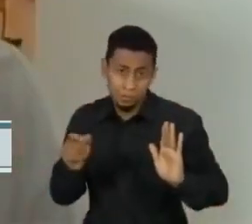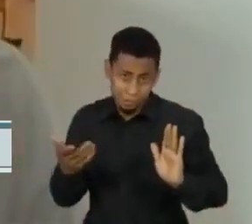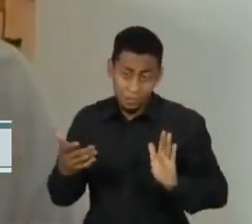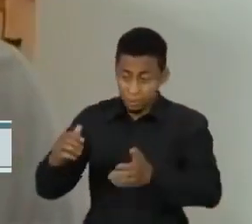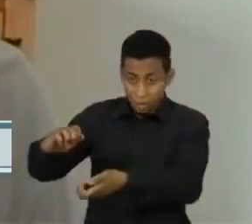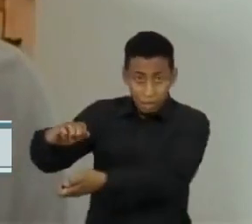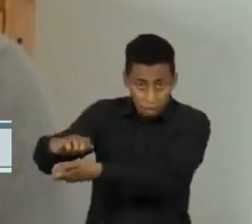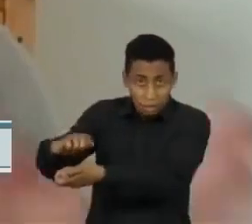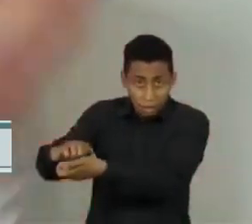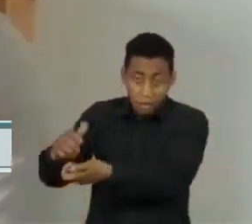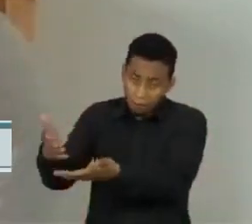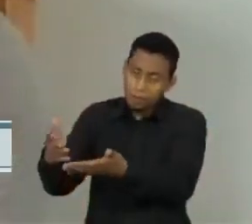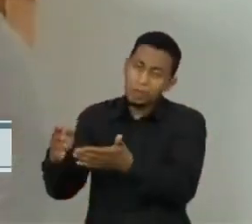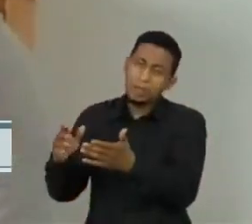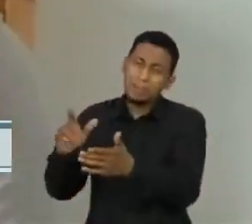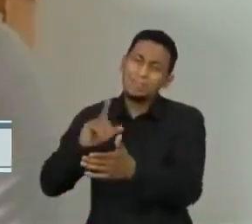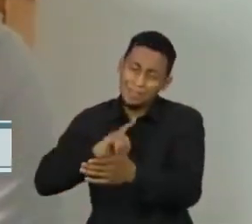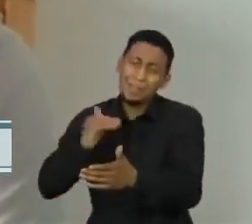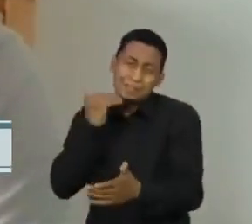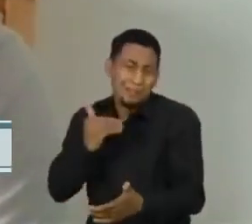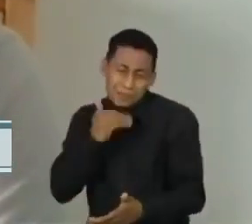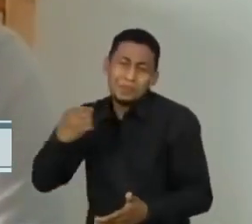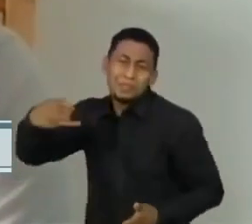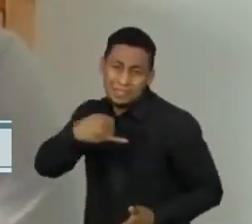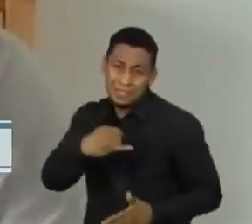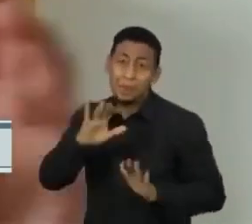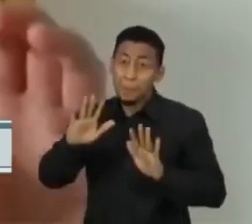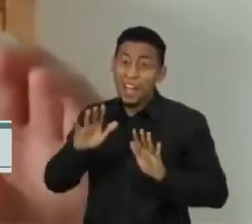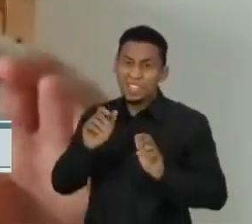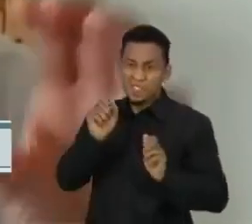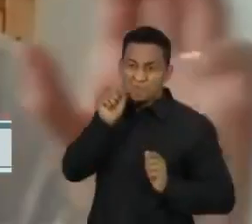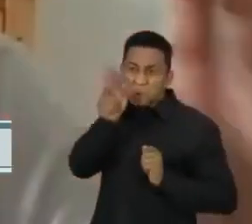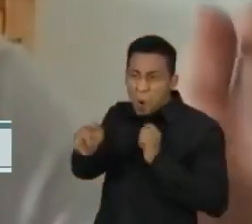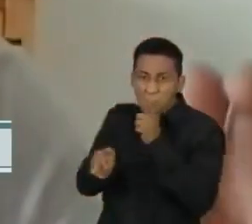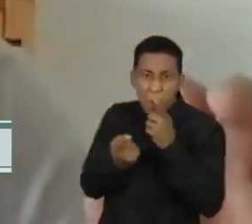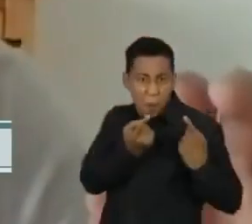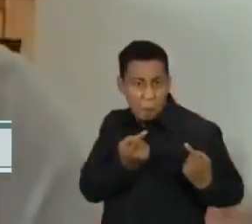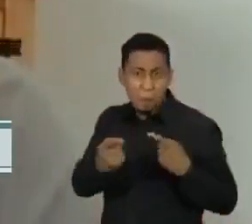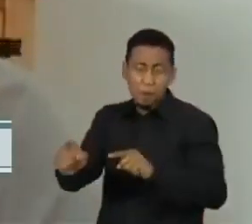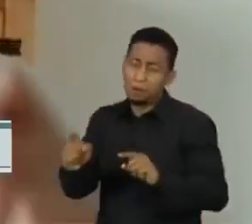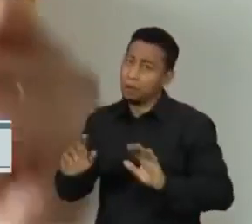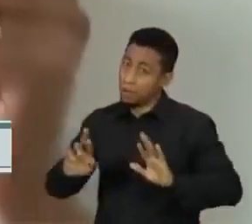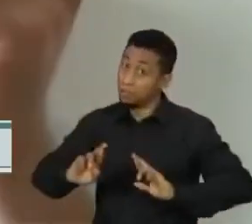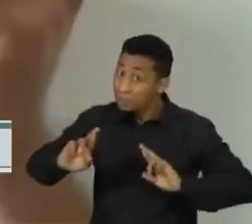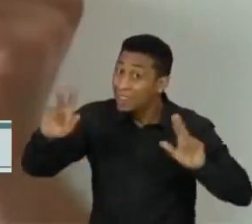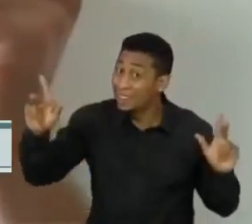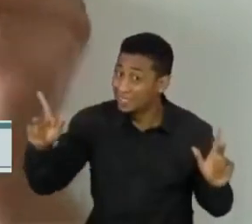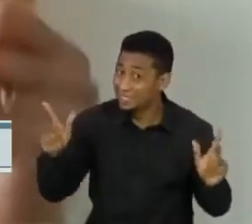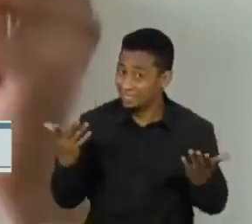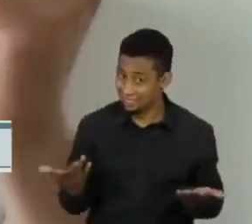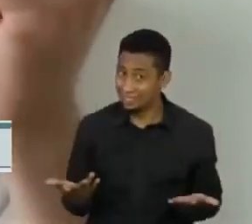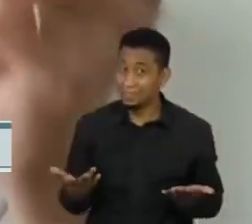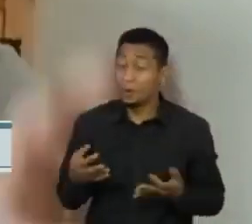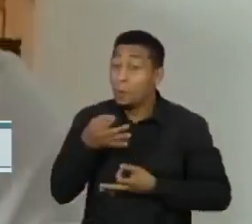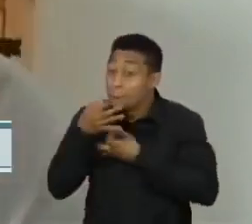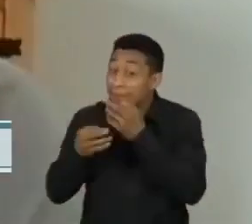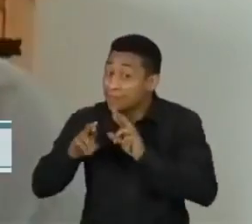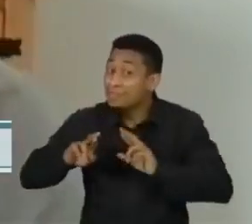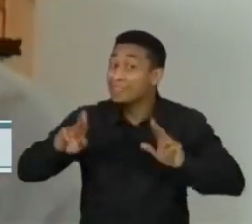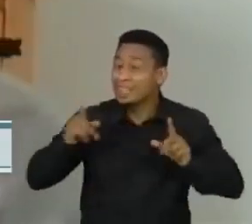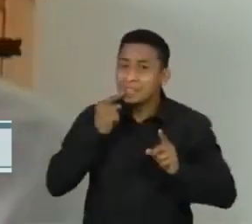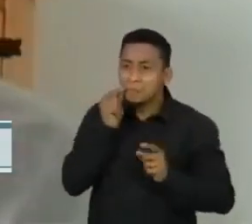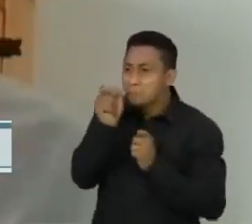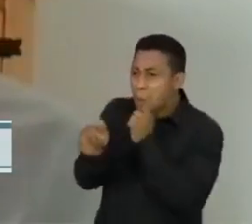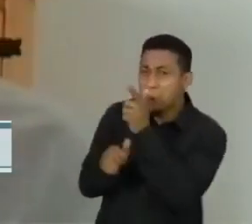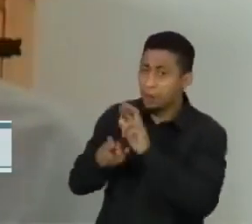sim, merecedora de críticas, nunca merecedora de ataques. Crítica é diferente de ataque. E o que o presidente fez foi